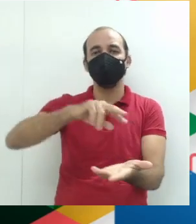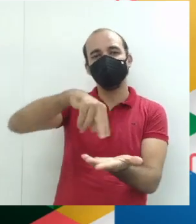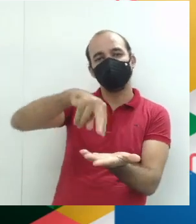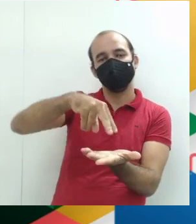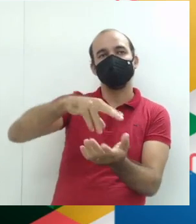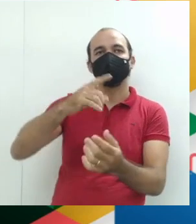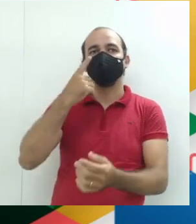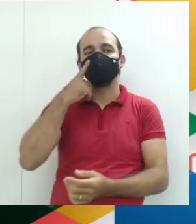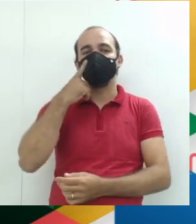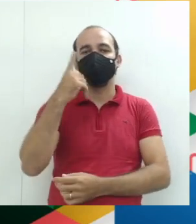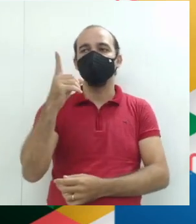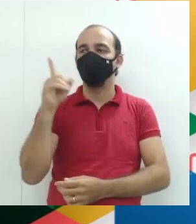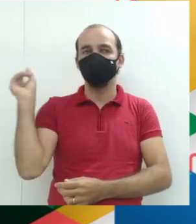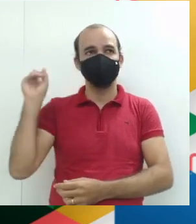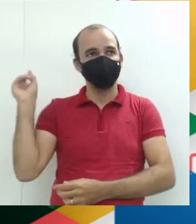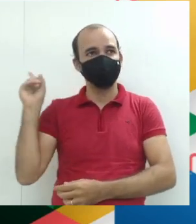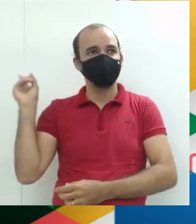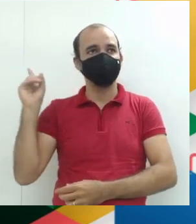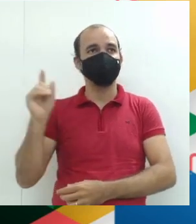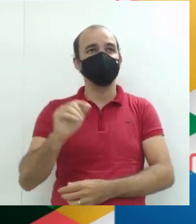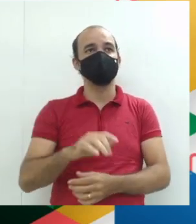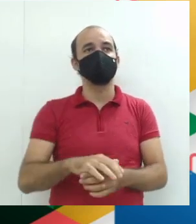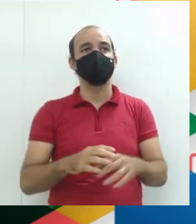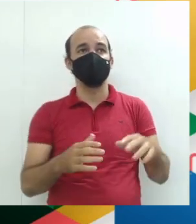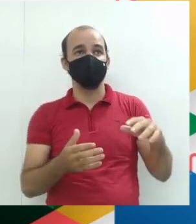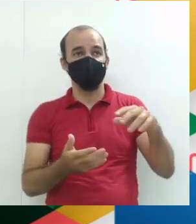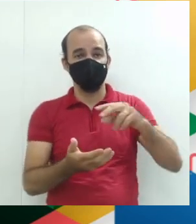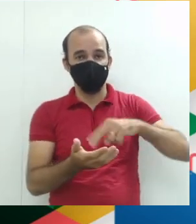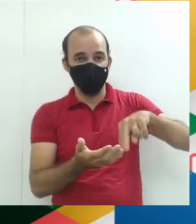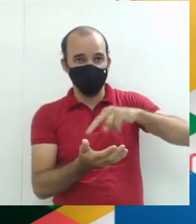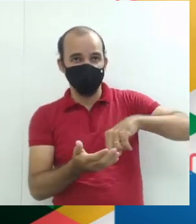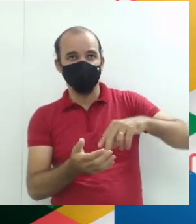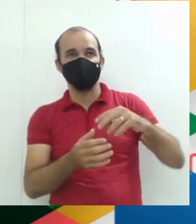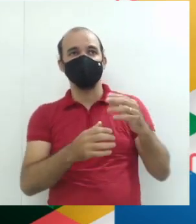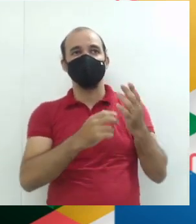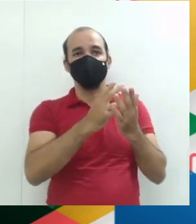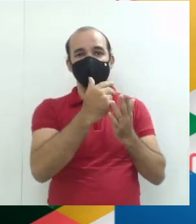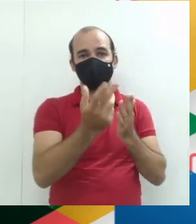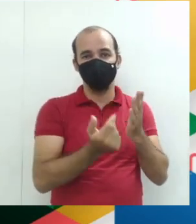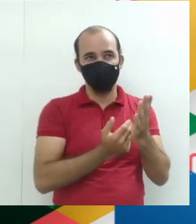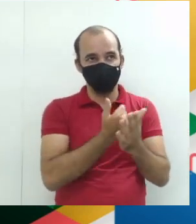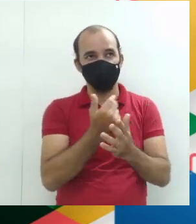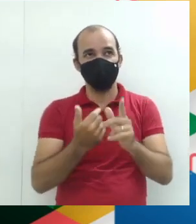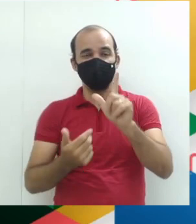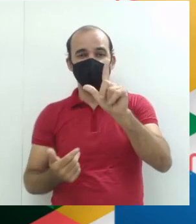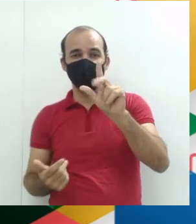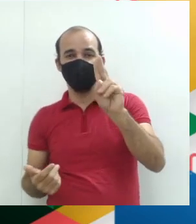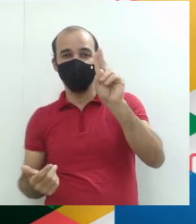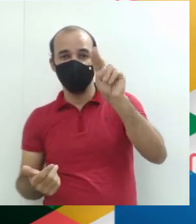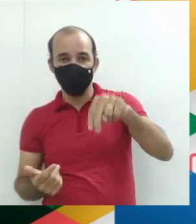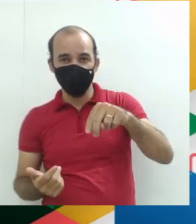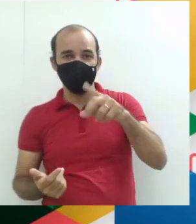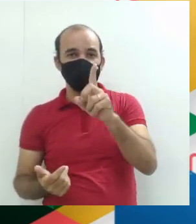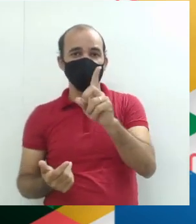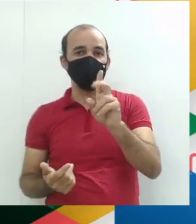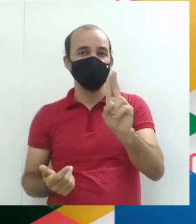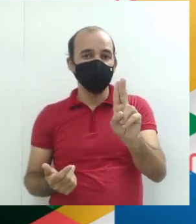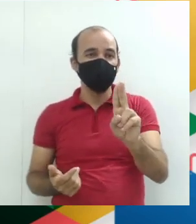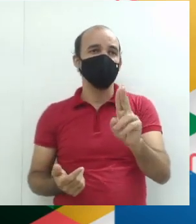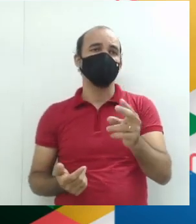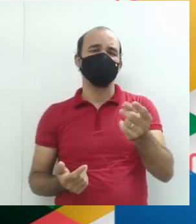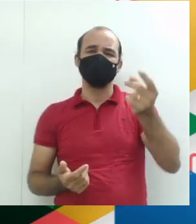para vocês. Aqui a gente tem uma imagem de uma pintura, porque essa expressão artística ela é muito antiga, não tem